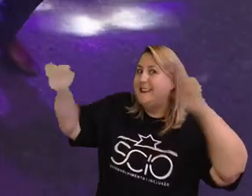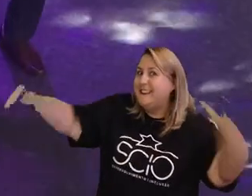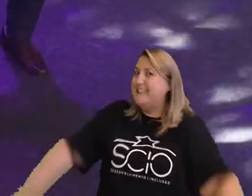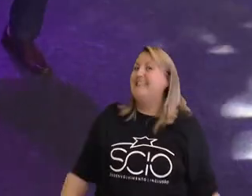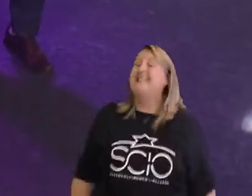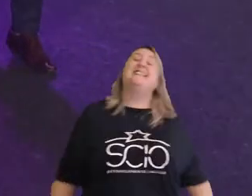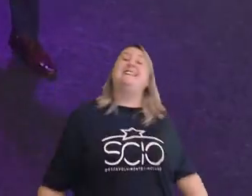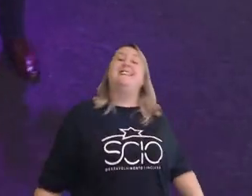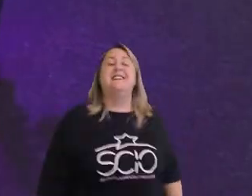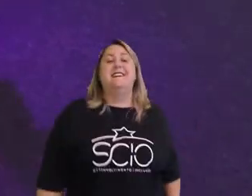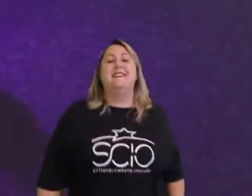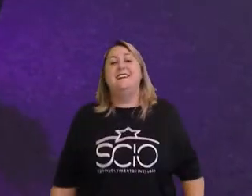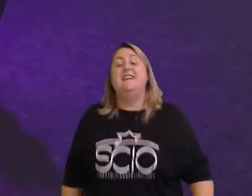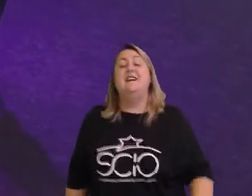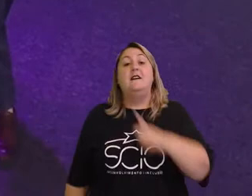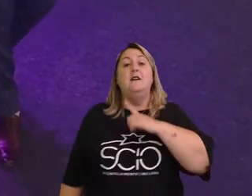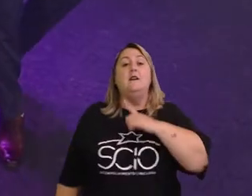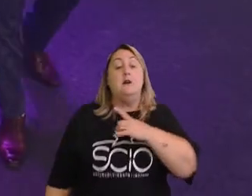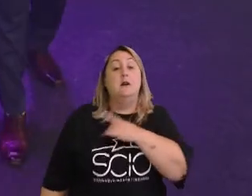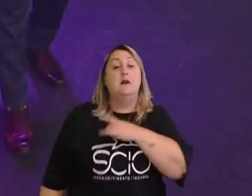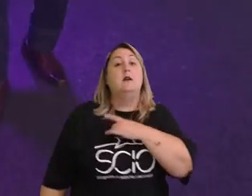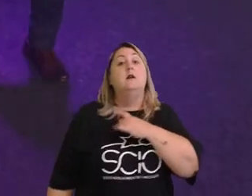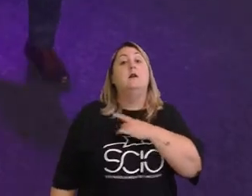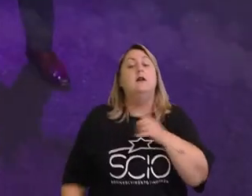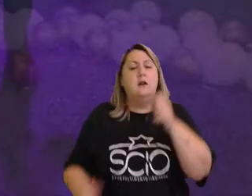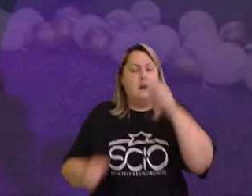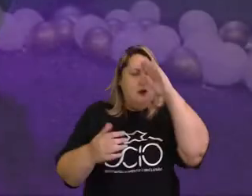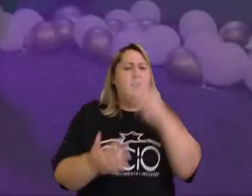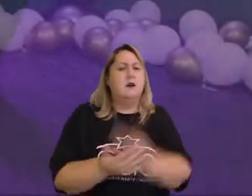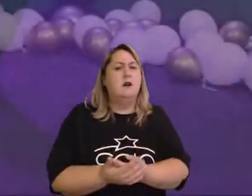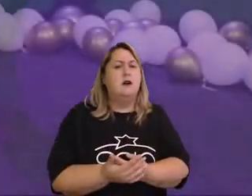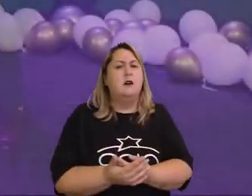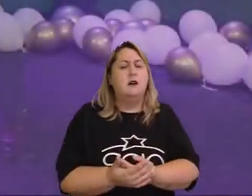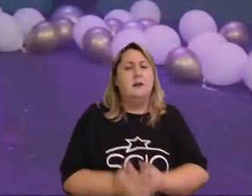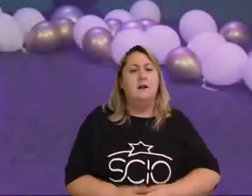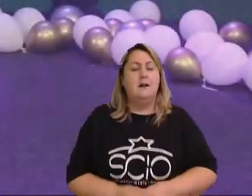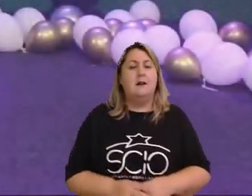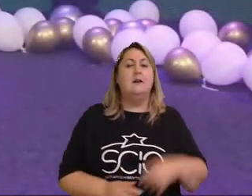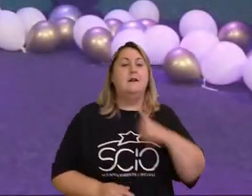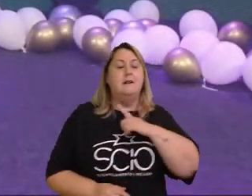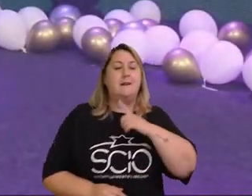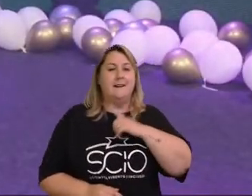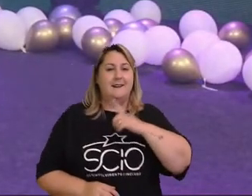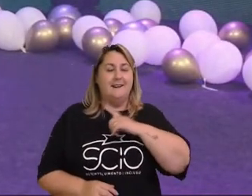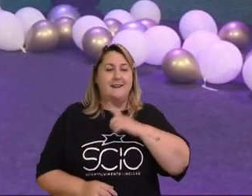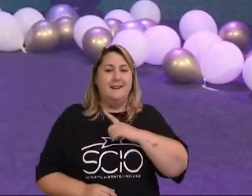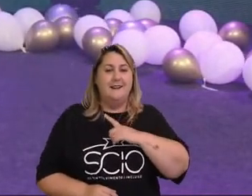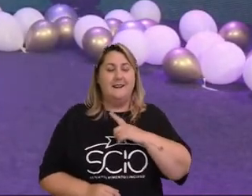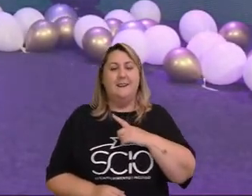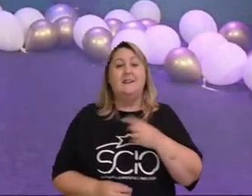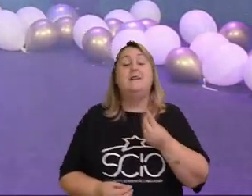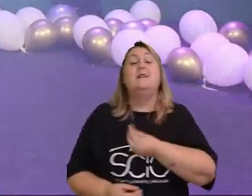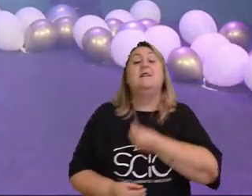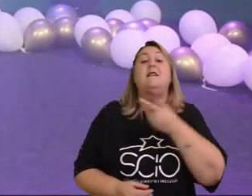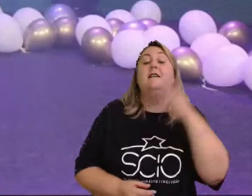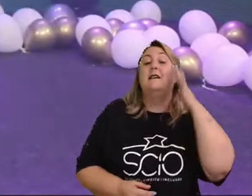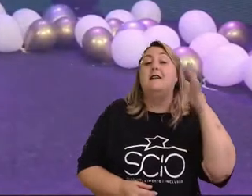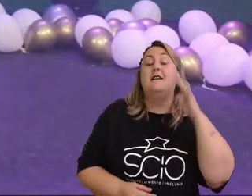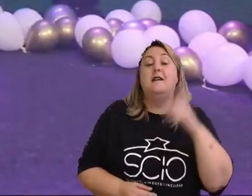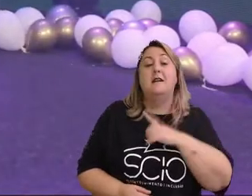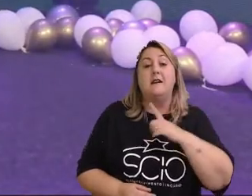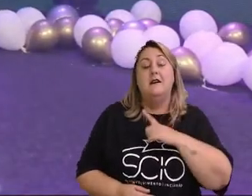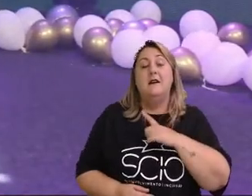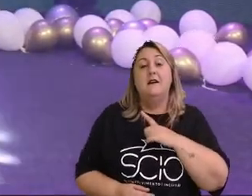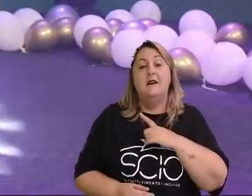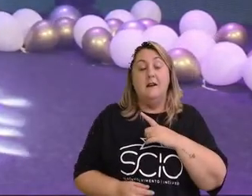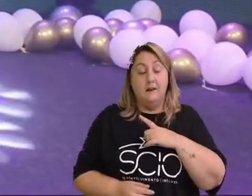sonhar. Guerreiro não pode dar luta e nem pode correr. É, ninguém vai poder atrasar